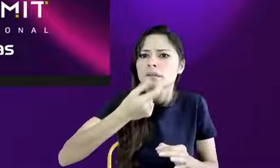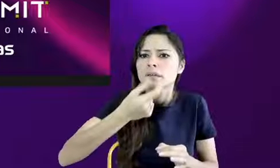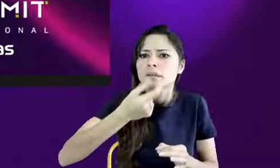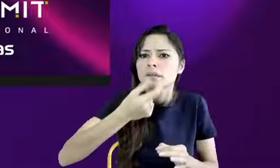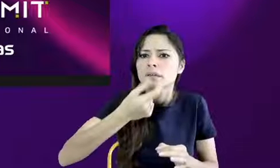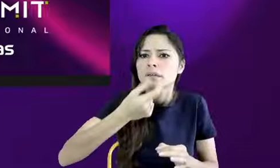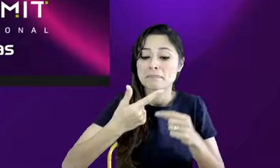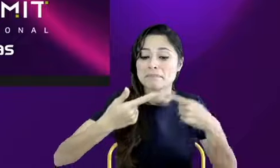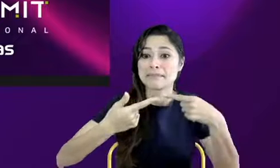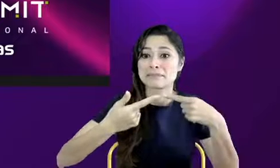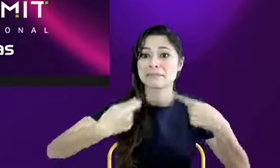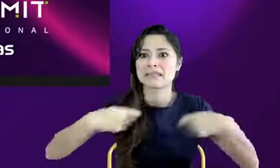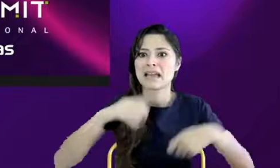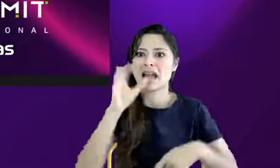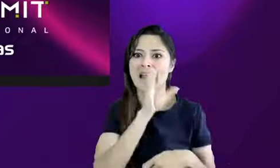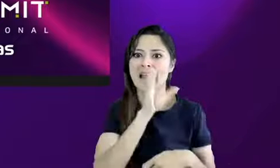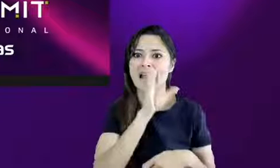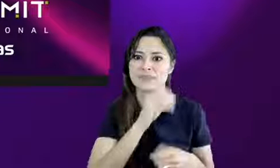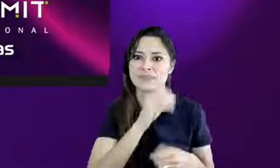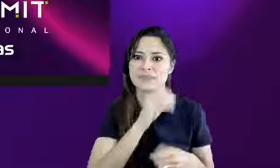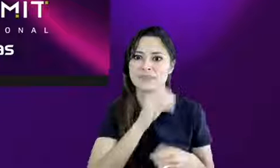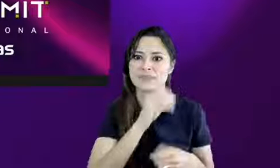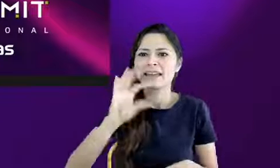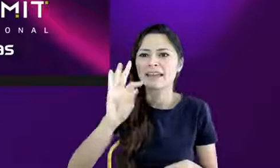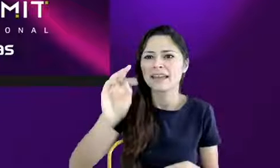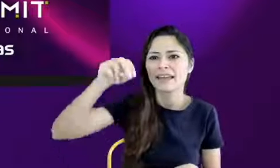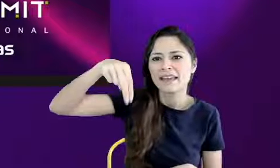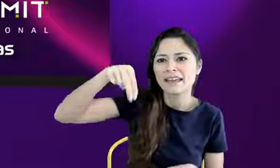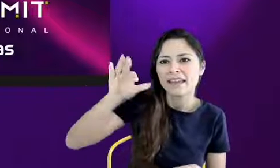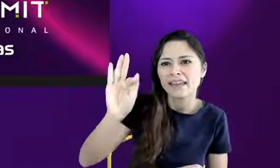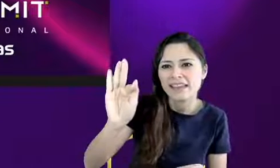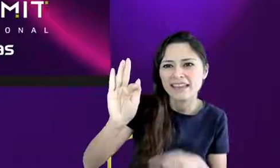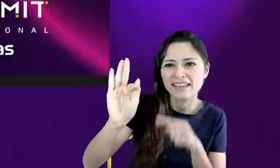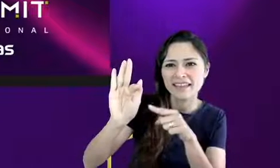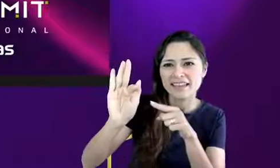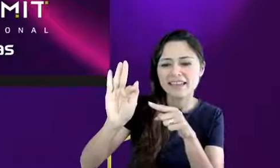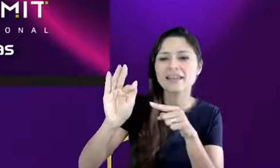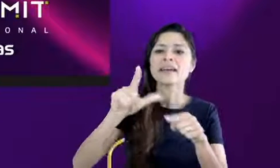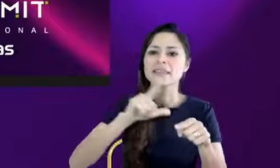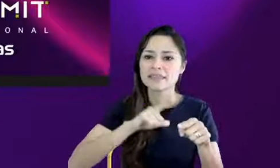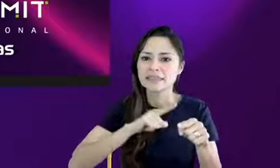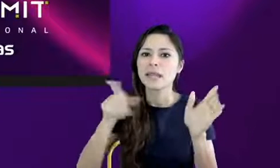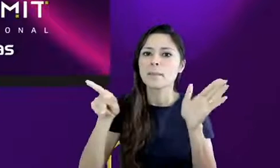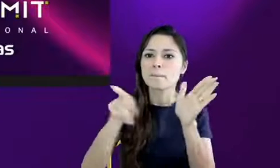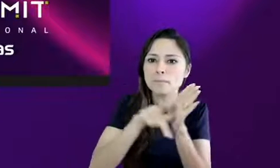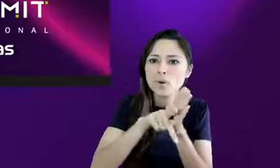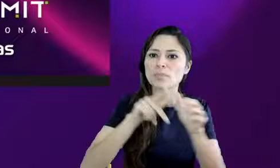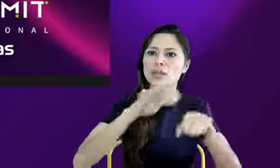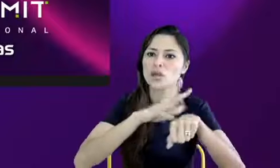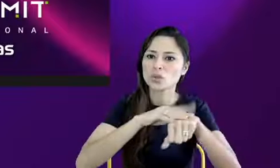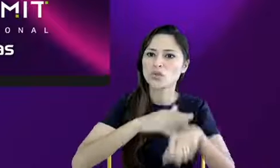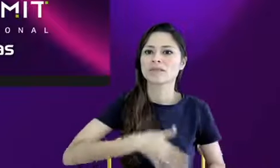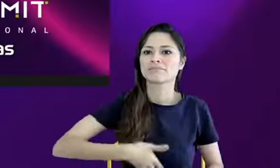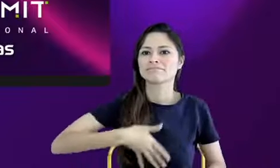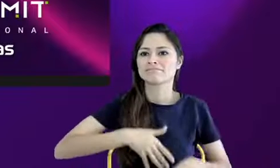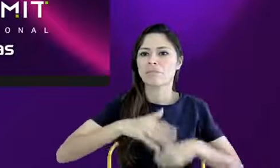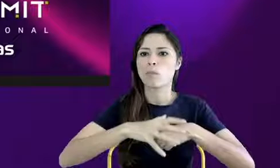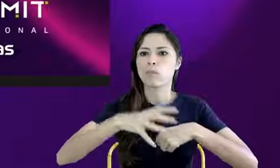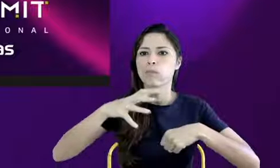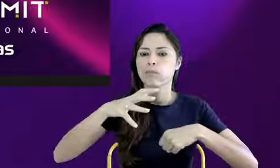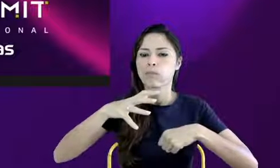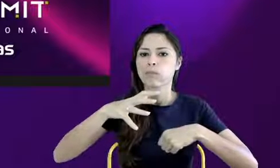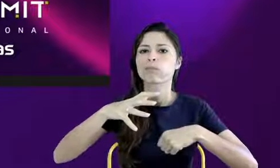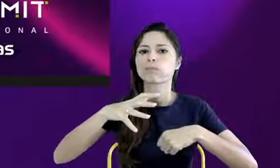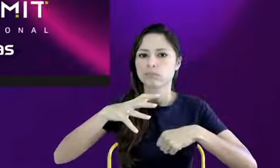os TNFs, como de modo geral, considerando todos os biológicos na doença inflamatória intestinal. Por causa disso, ele está indicado na colite ulcerativa